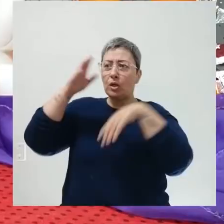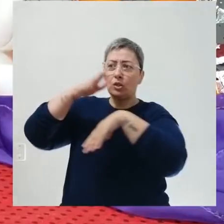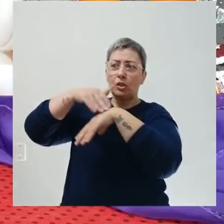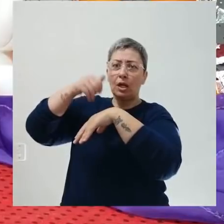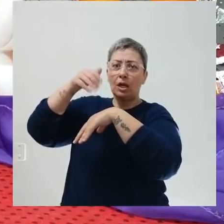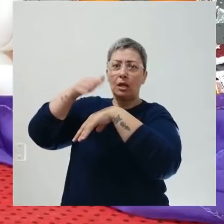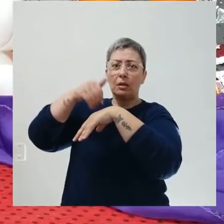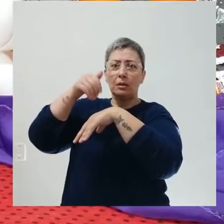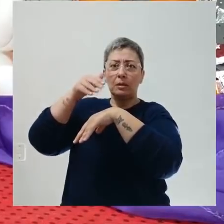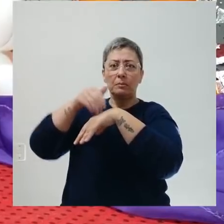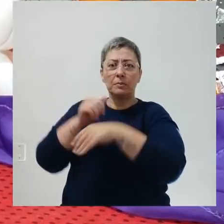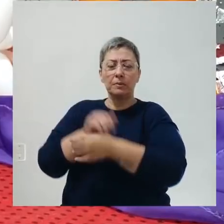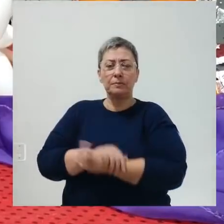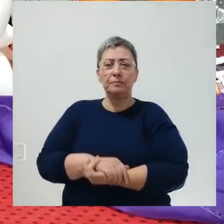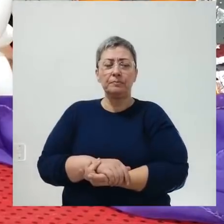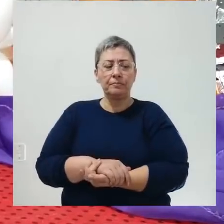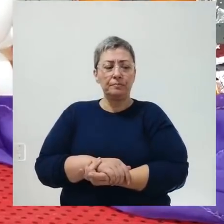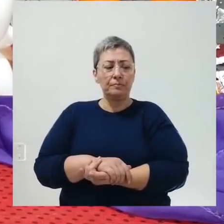Cordeirinho!